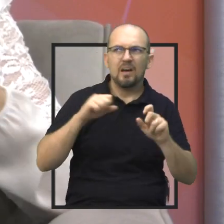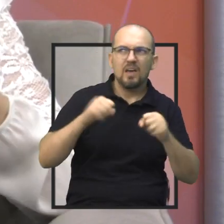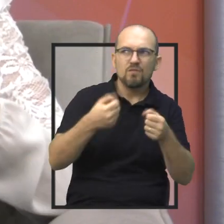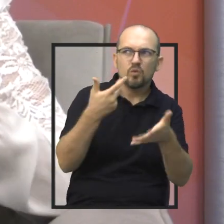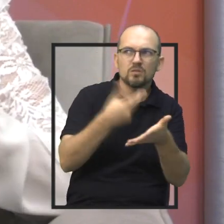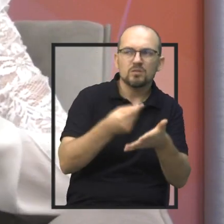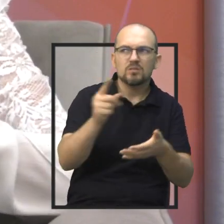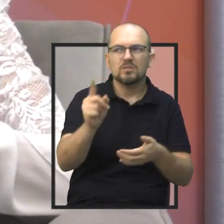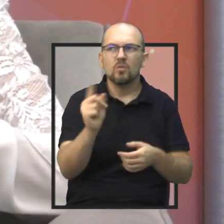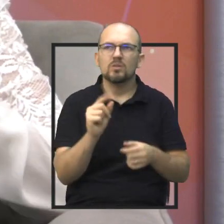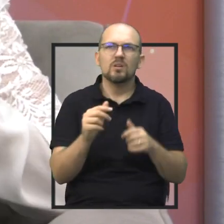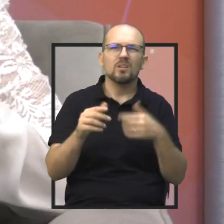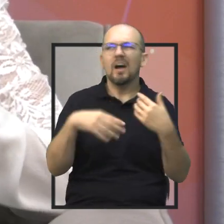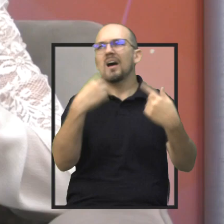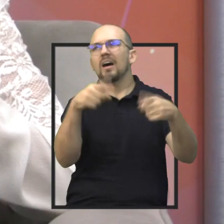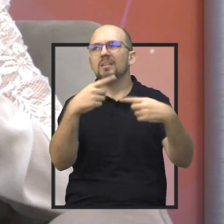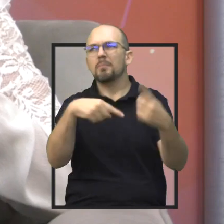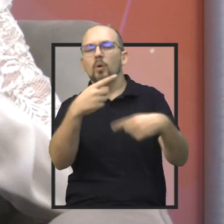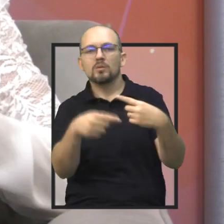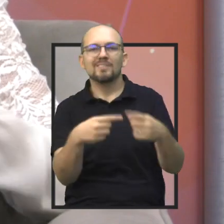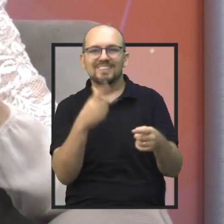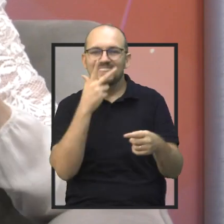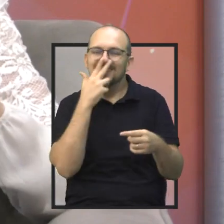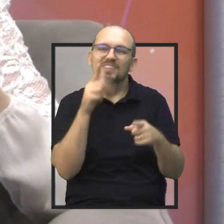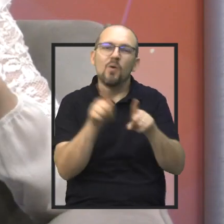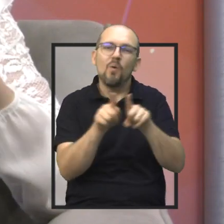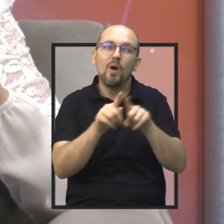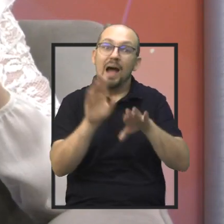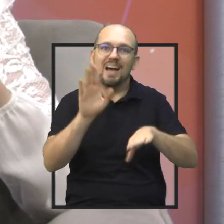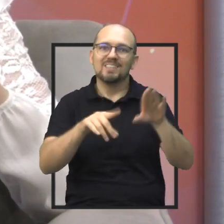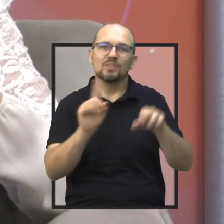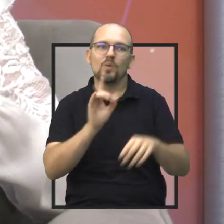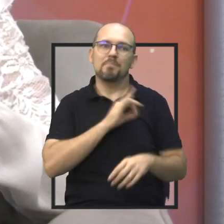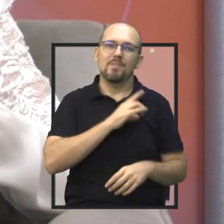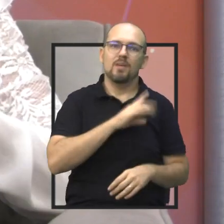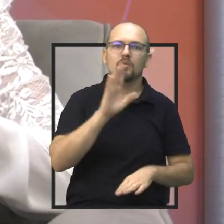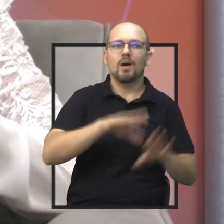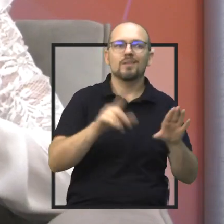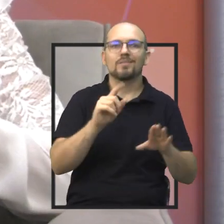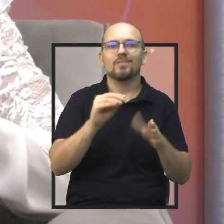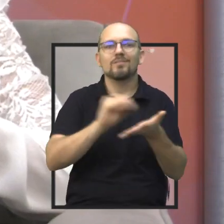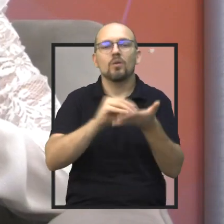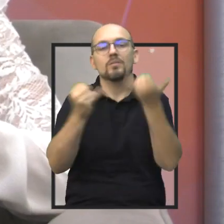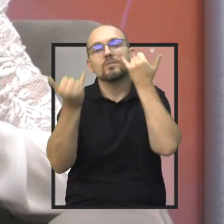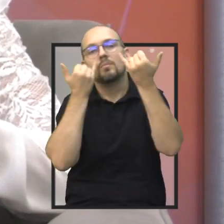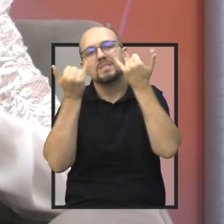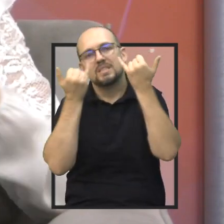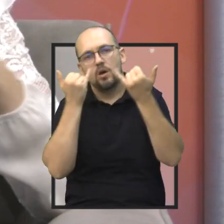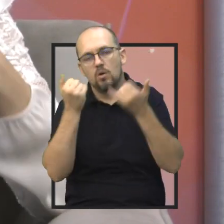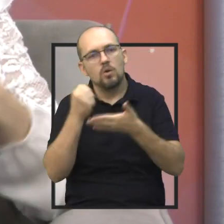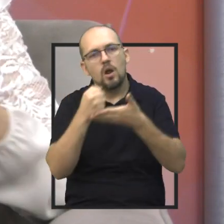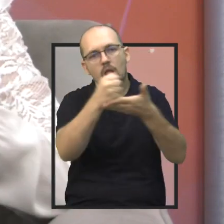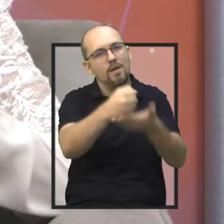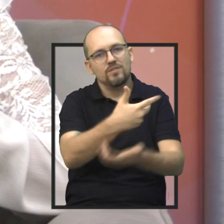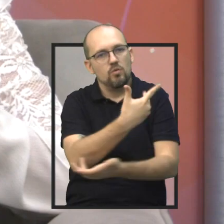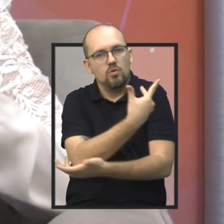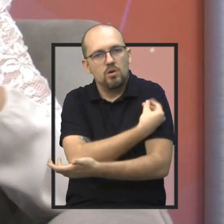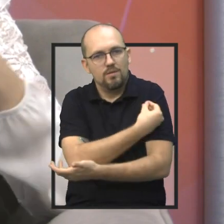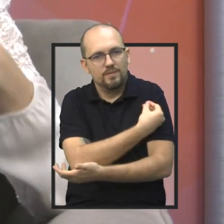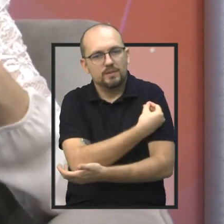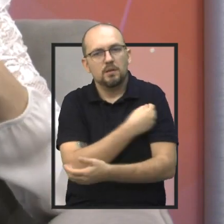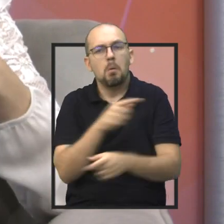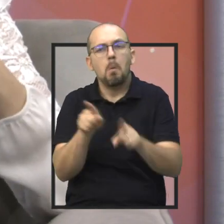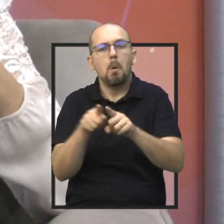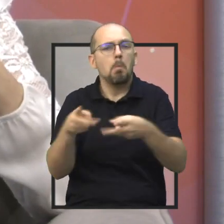está? Então, às vezes até por desinformação e não só medo, também não levaram o filho ainda para um reforço porque não